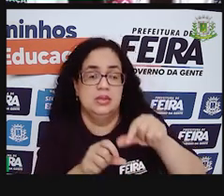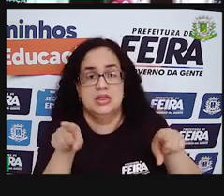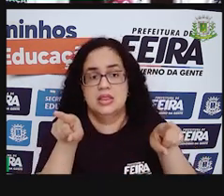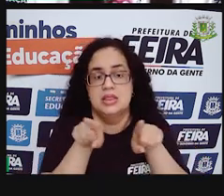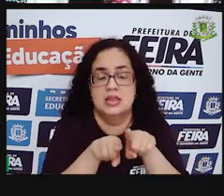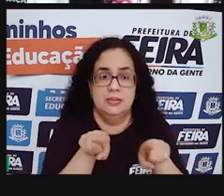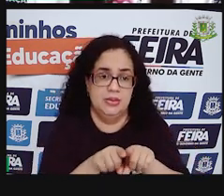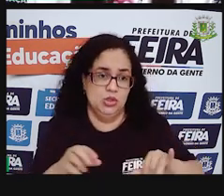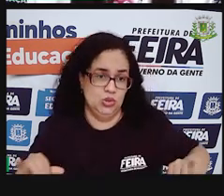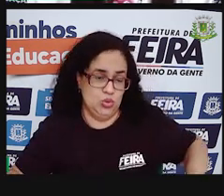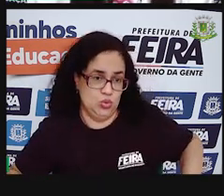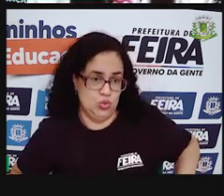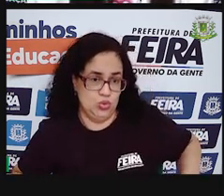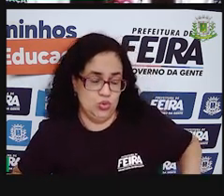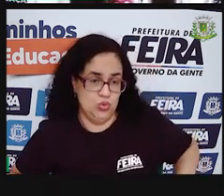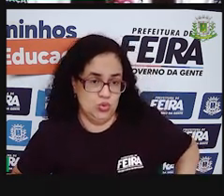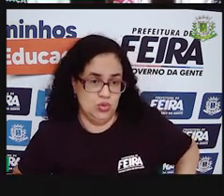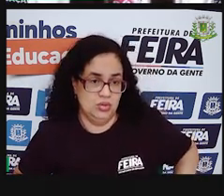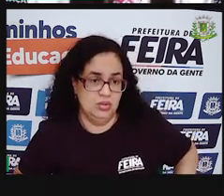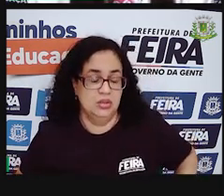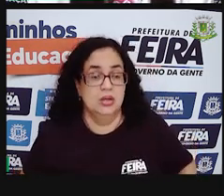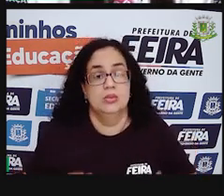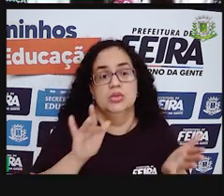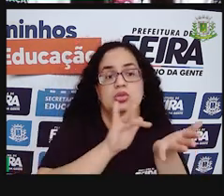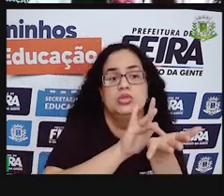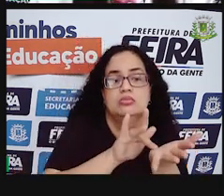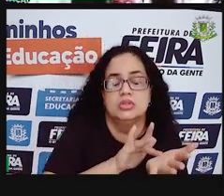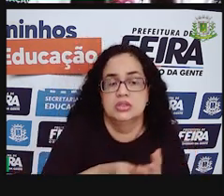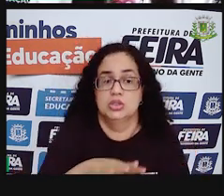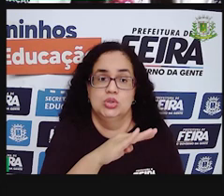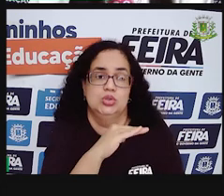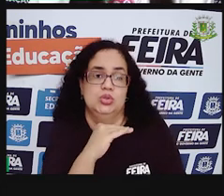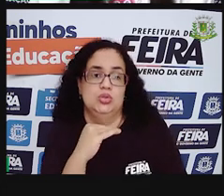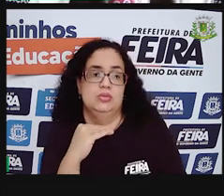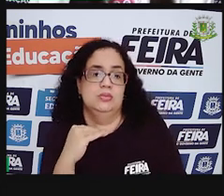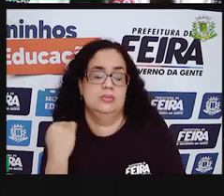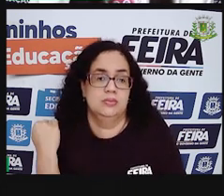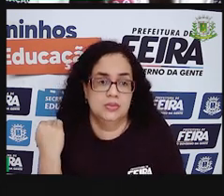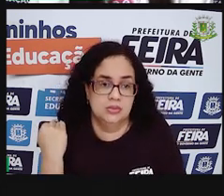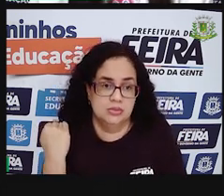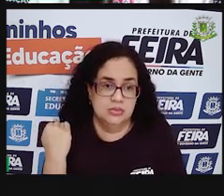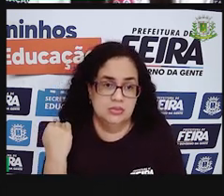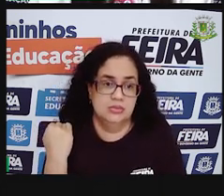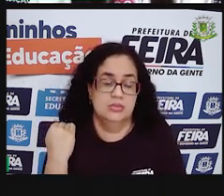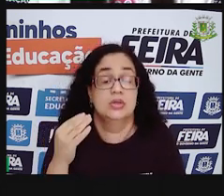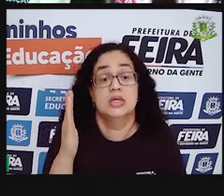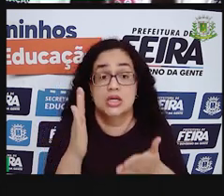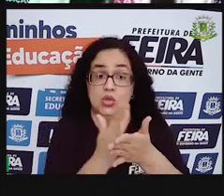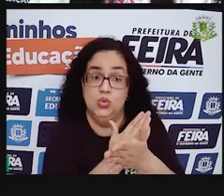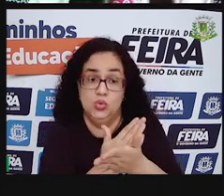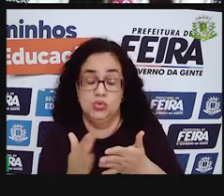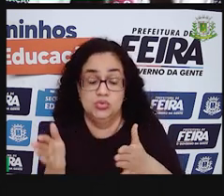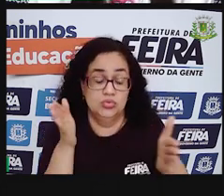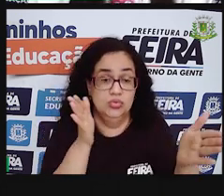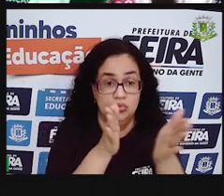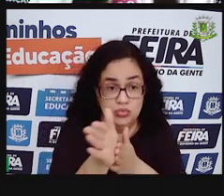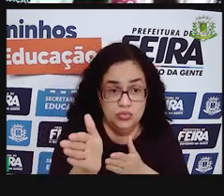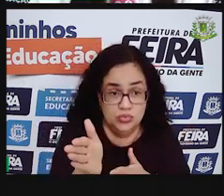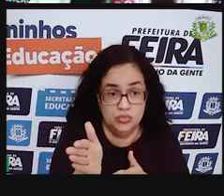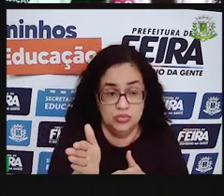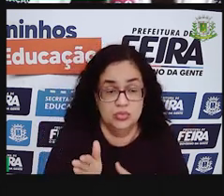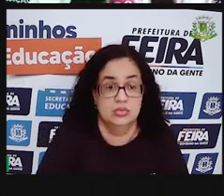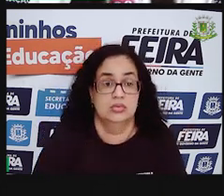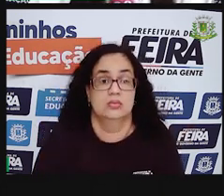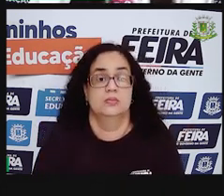também sofreram com o nazismo. Muitos ciganos morreram nos campos de concentrações e alguns fugiram